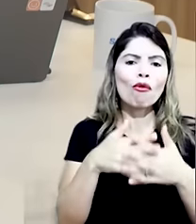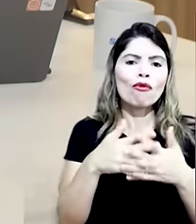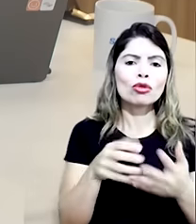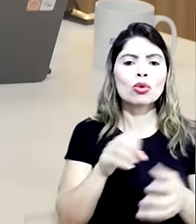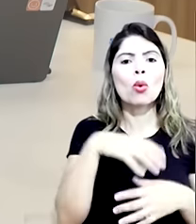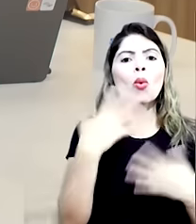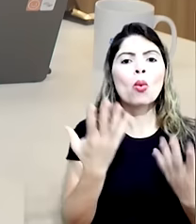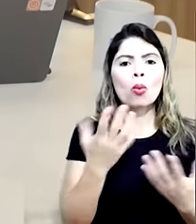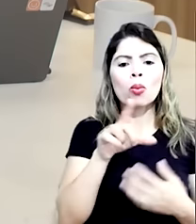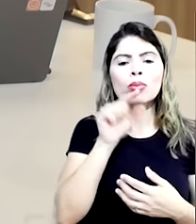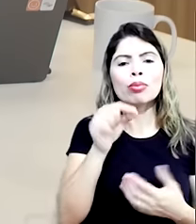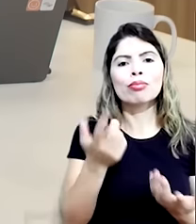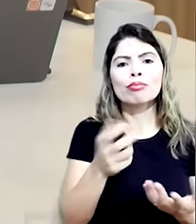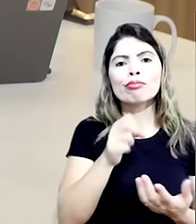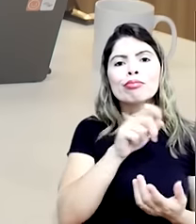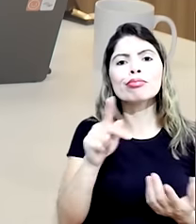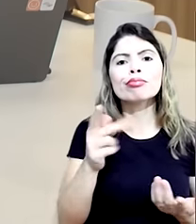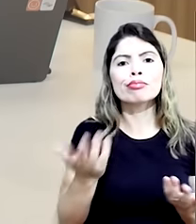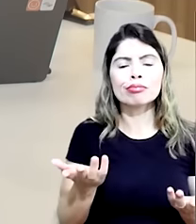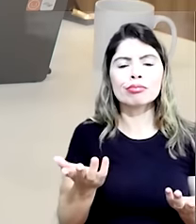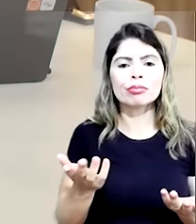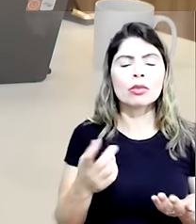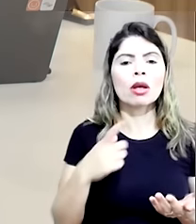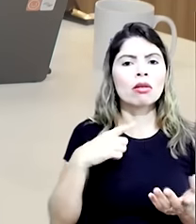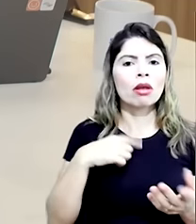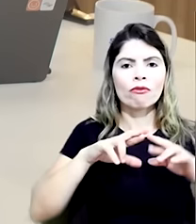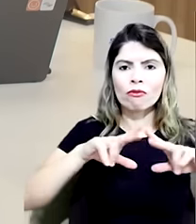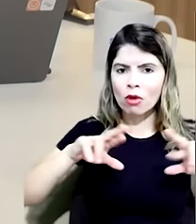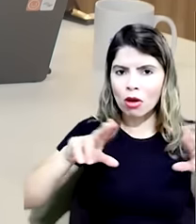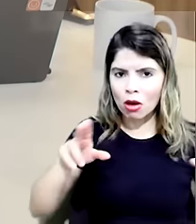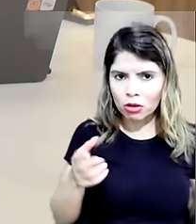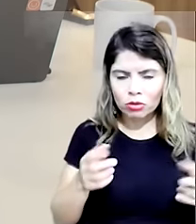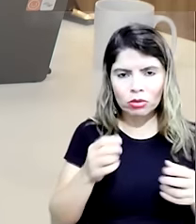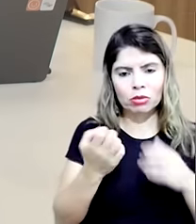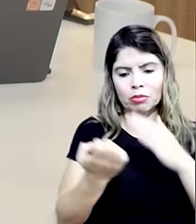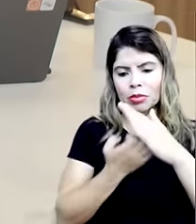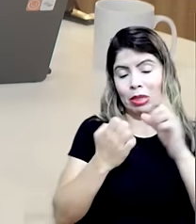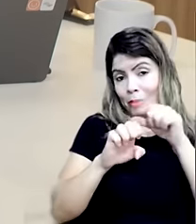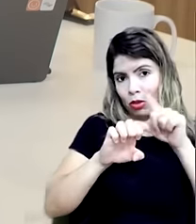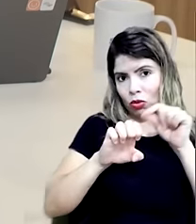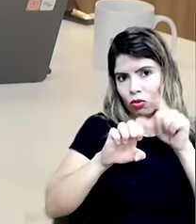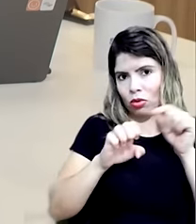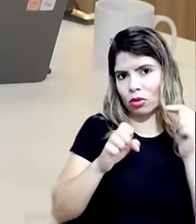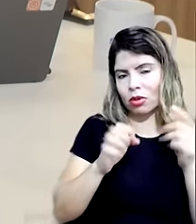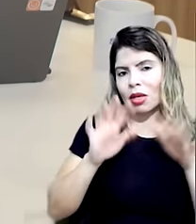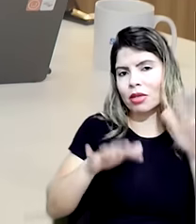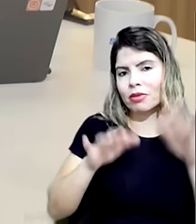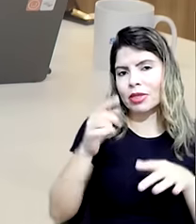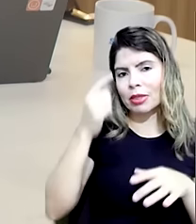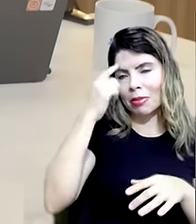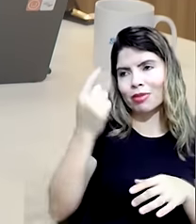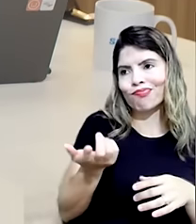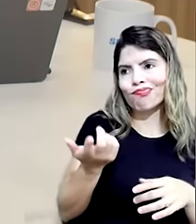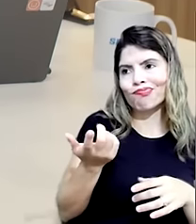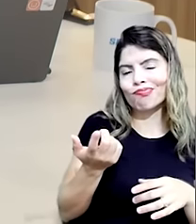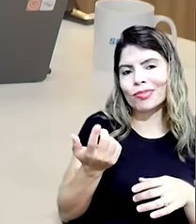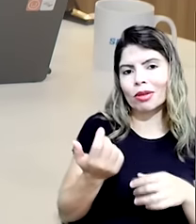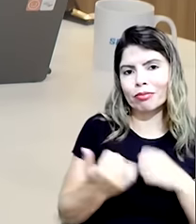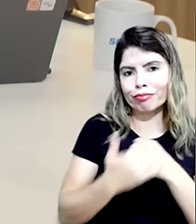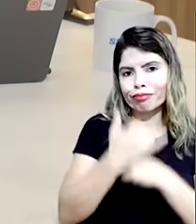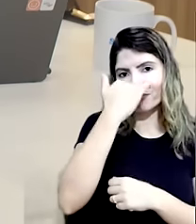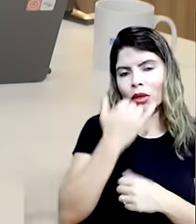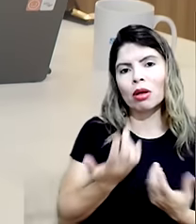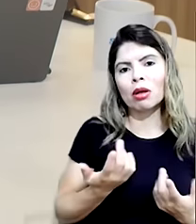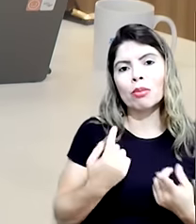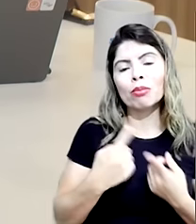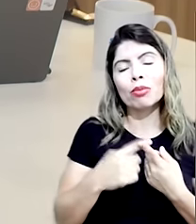aplicativo atalho os iniciantes existem vários empreendedores que acabam se sabotando quando eles entram nesse mundo de foto e vídeo